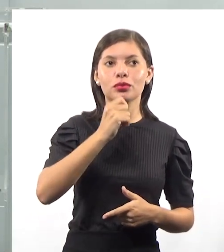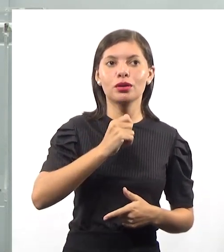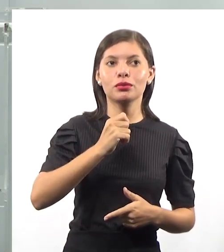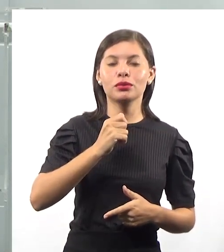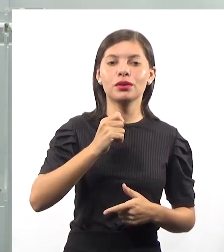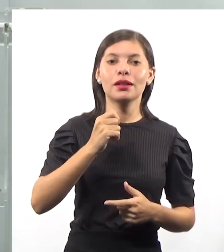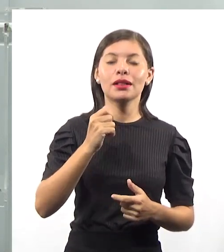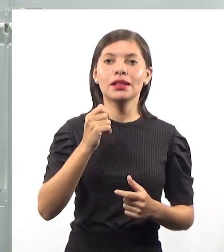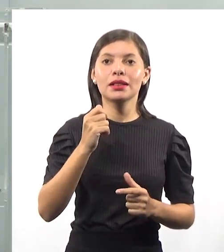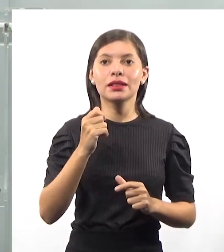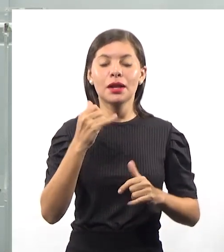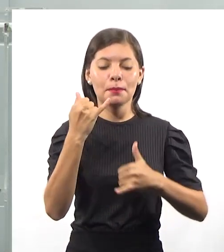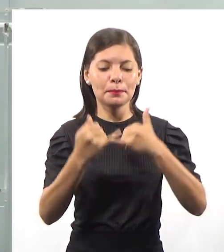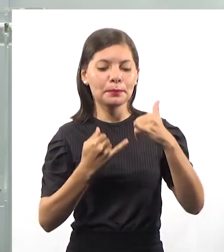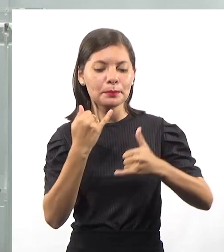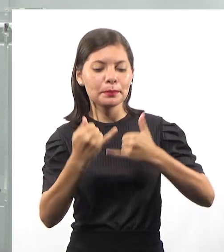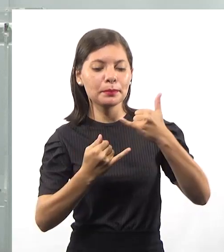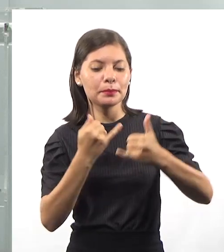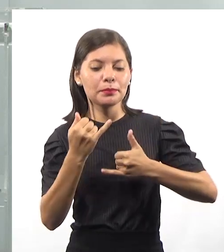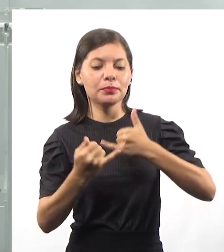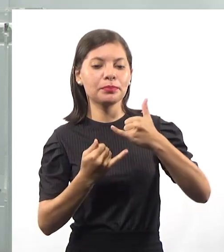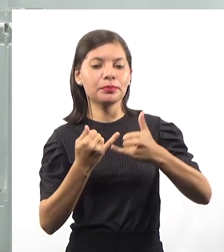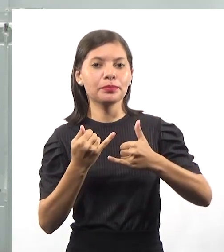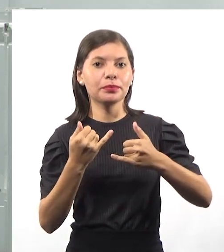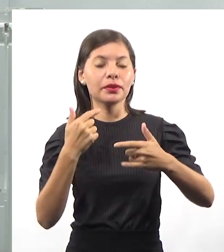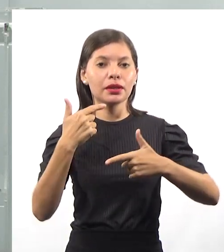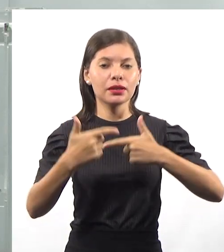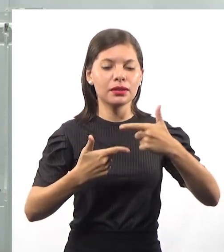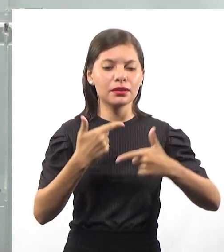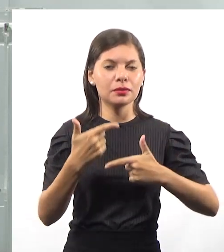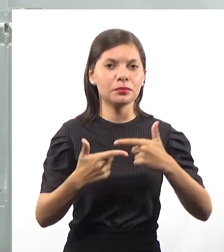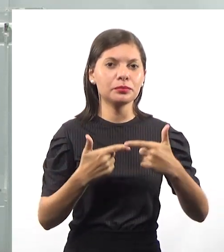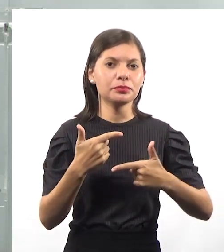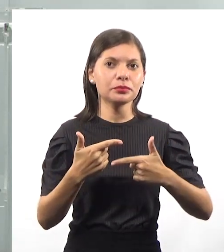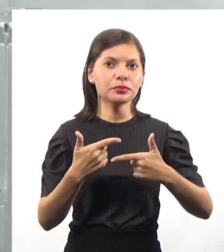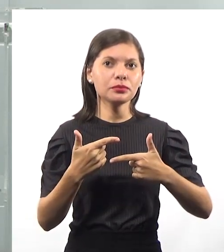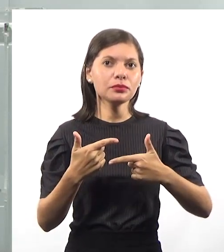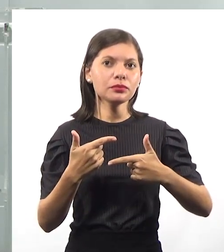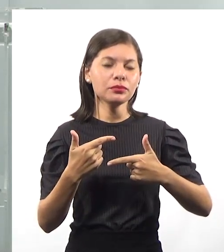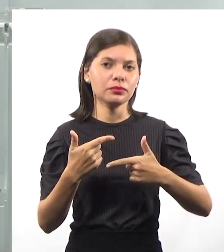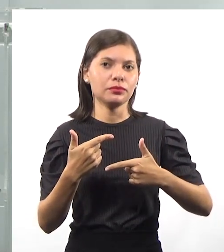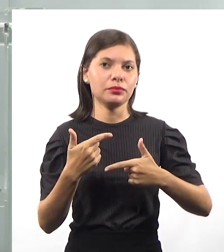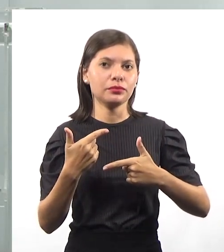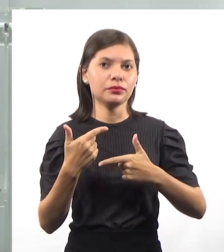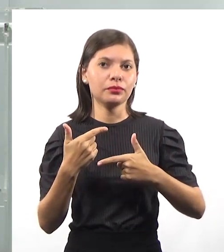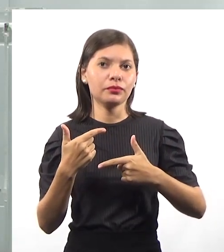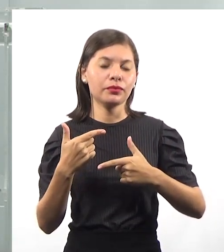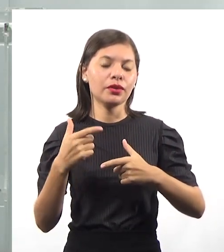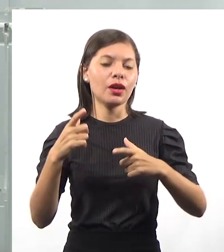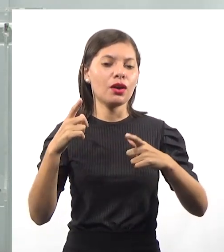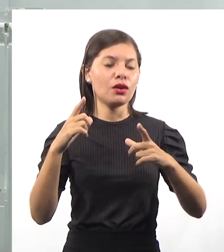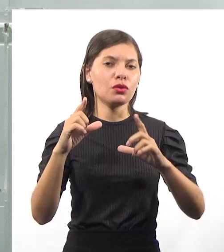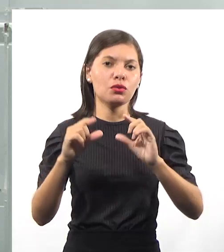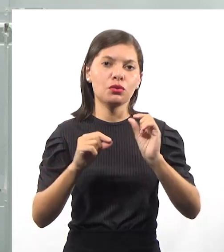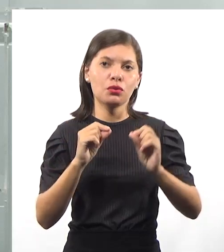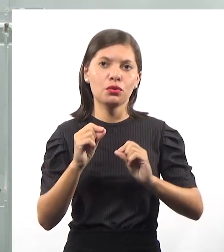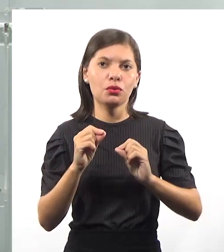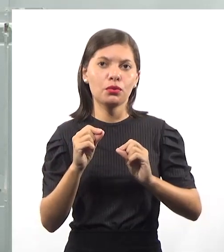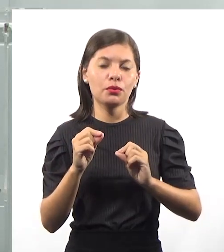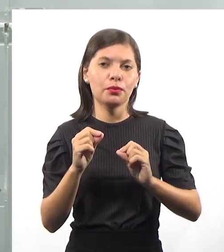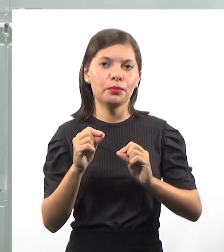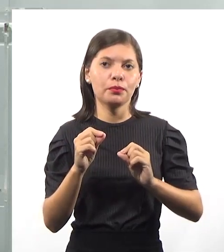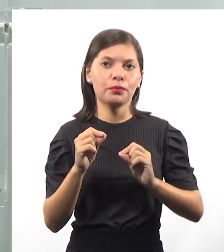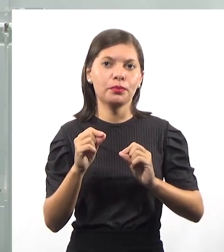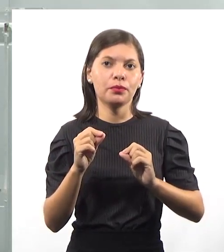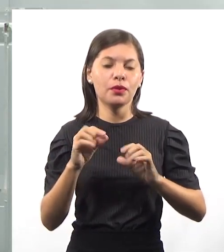palitos de picolé, tampinhas, brinquedos. Se vai trabalhar com medidas, com